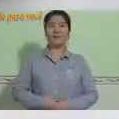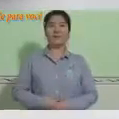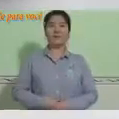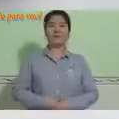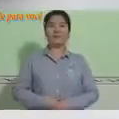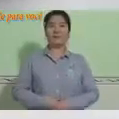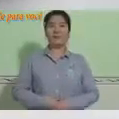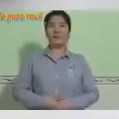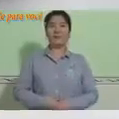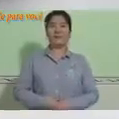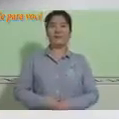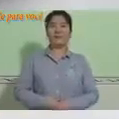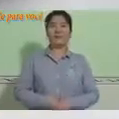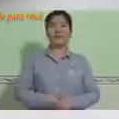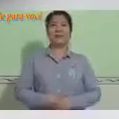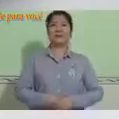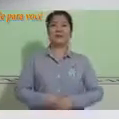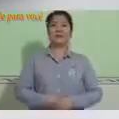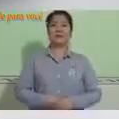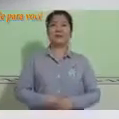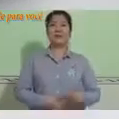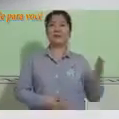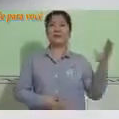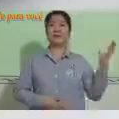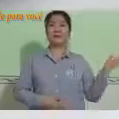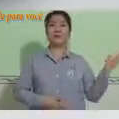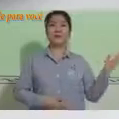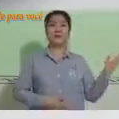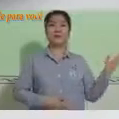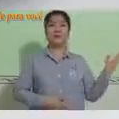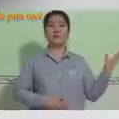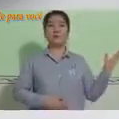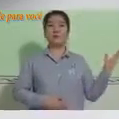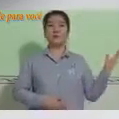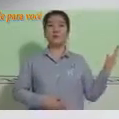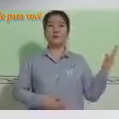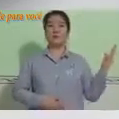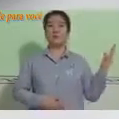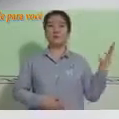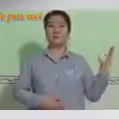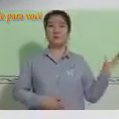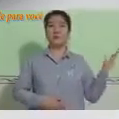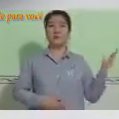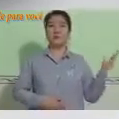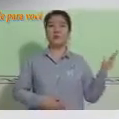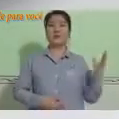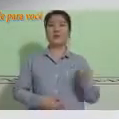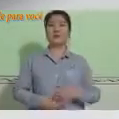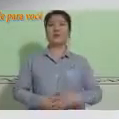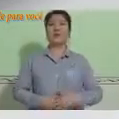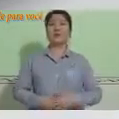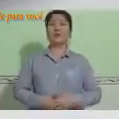Além da presença de sangue nas fezes, vírgula, outros sintomas podem ser percebidos, vírgula, como por exemplo dois pontos, aumento